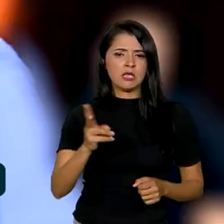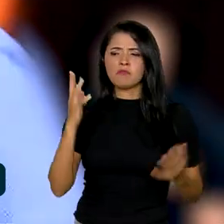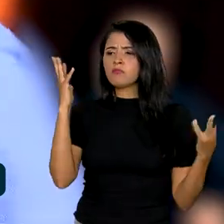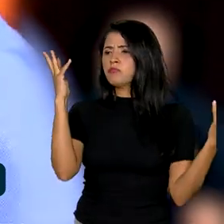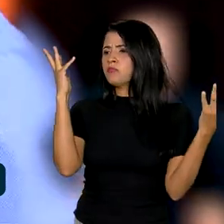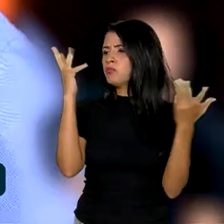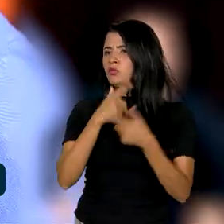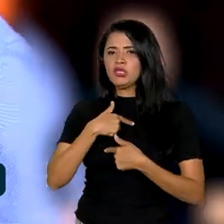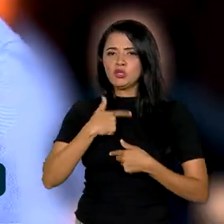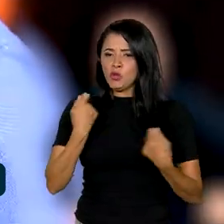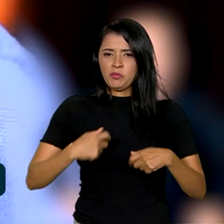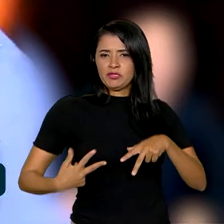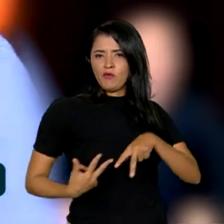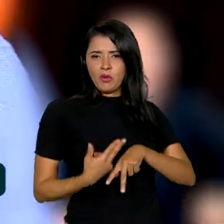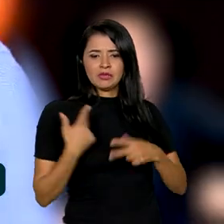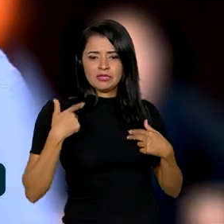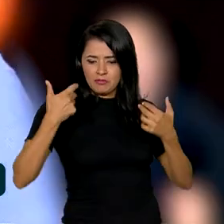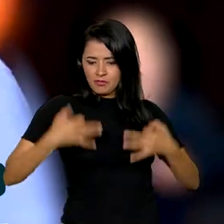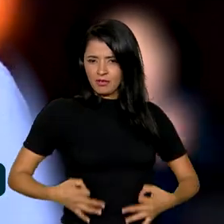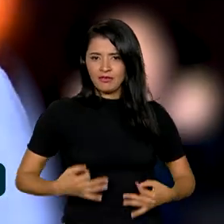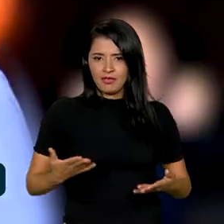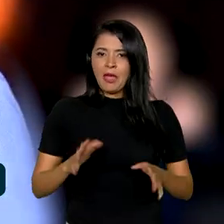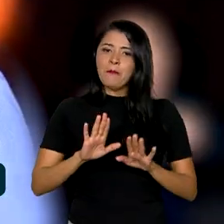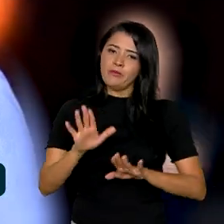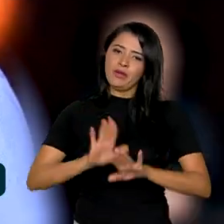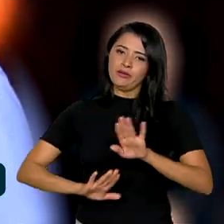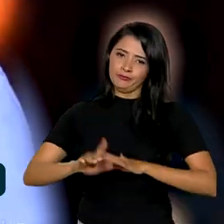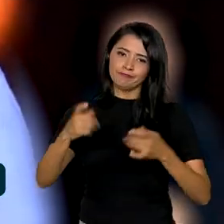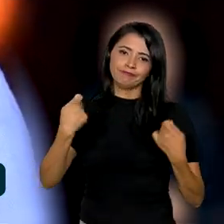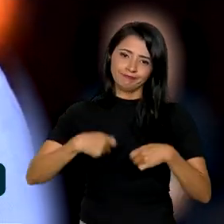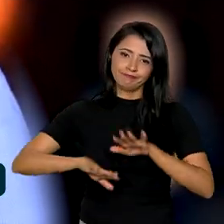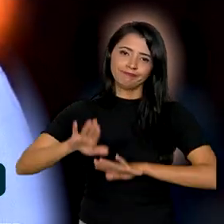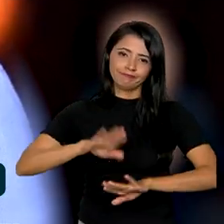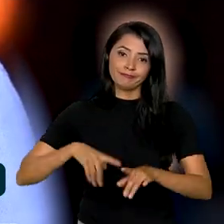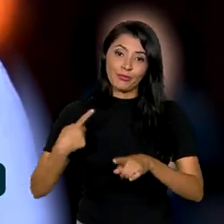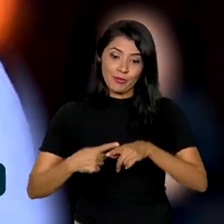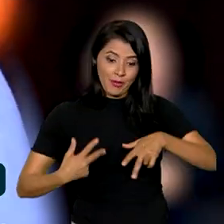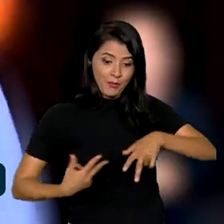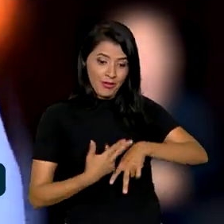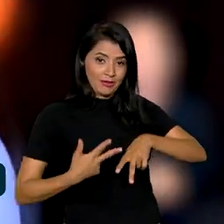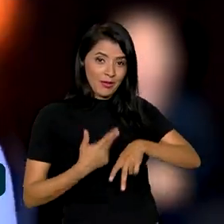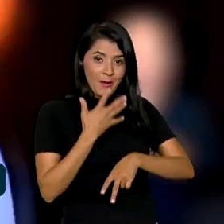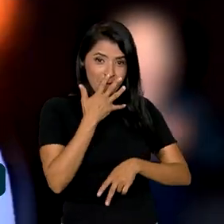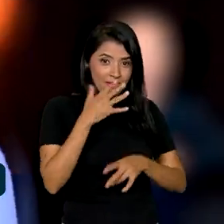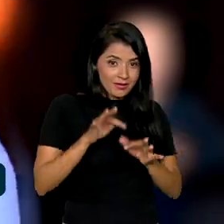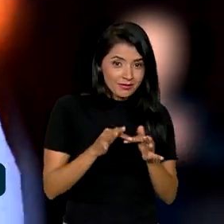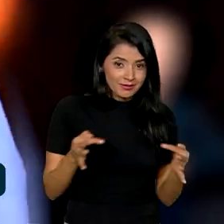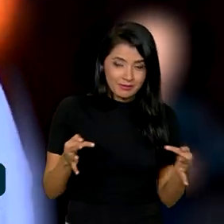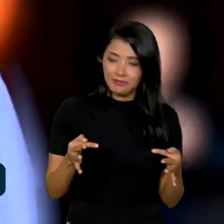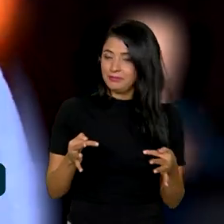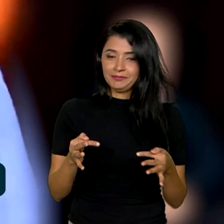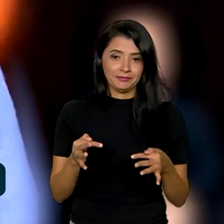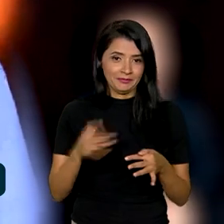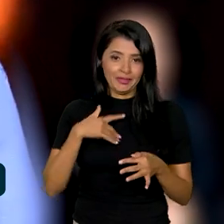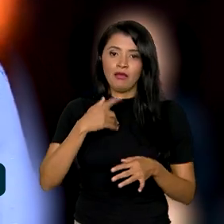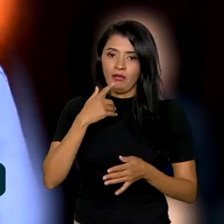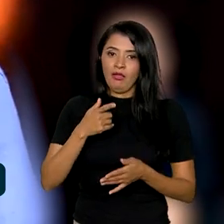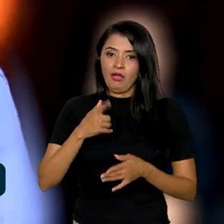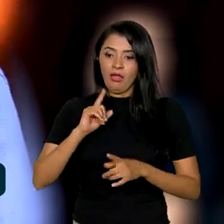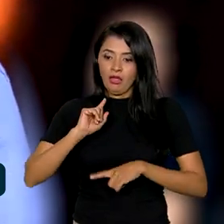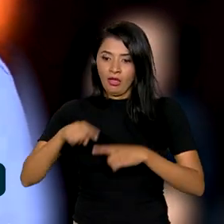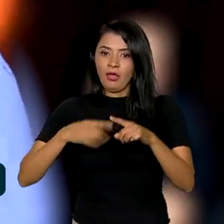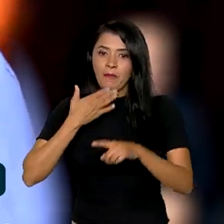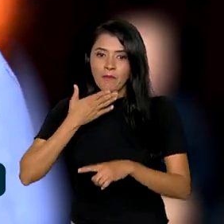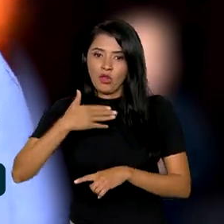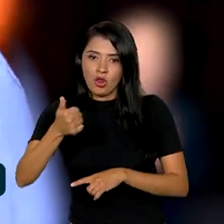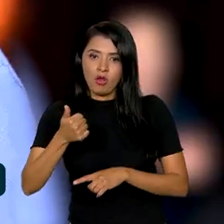tivesse sequer operado. Mas eu vou ter que ter um pouco de cuidado, porque a operação parece simples, mas a recuperação,